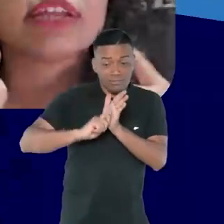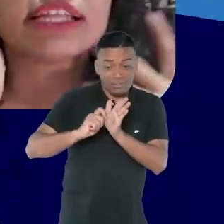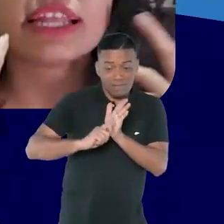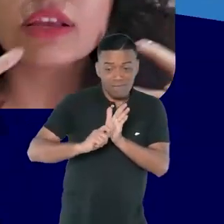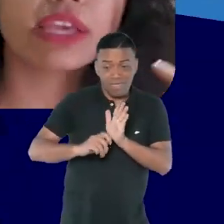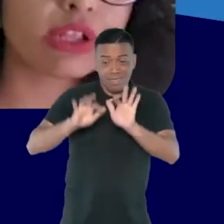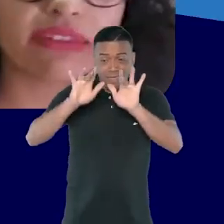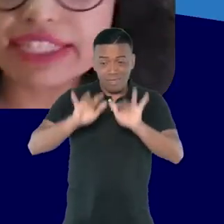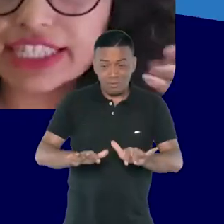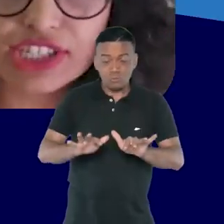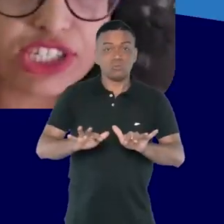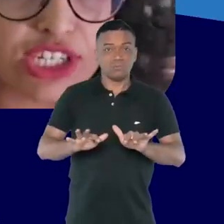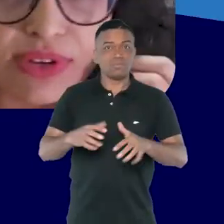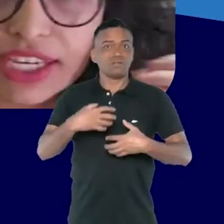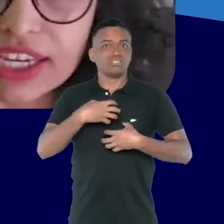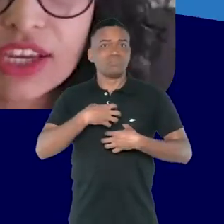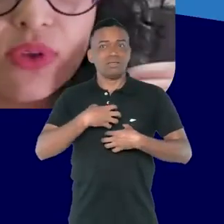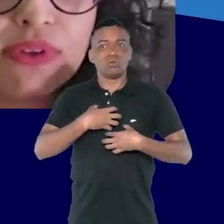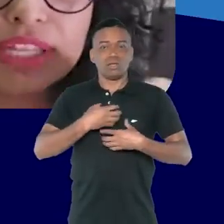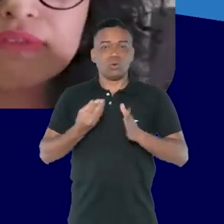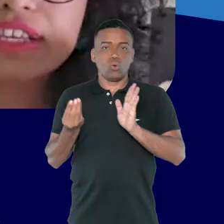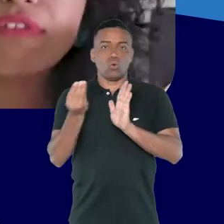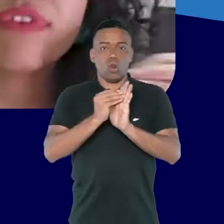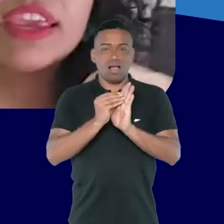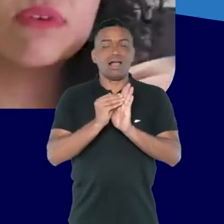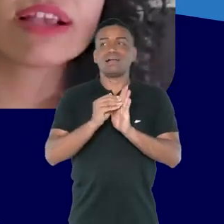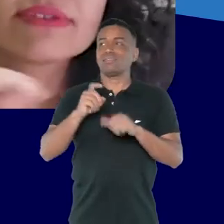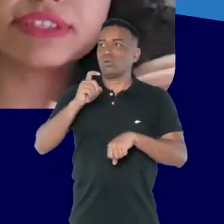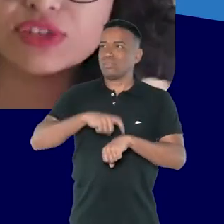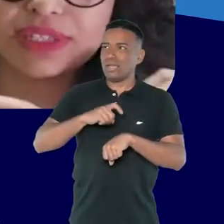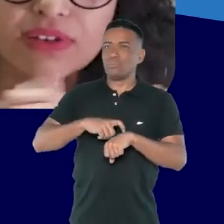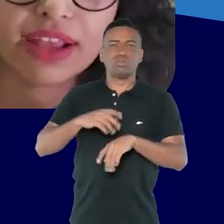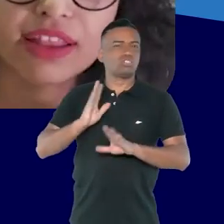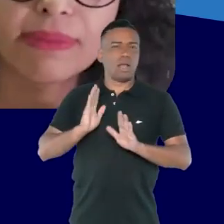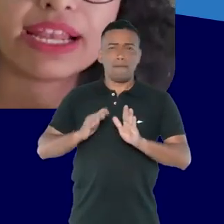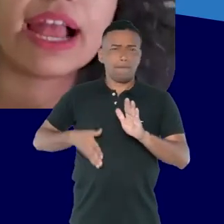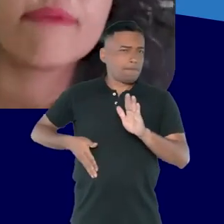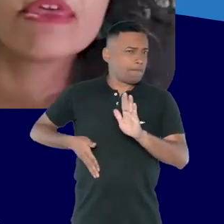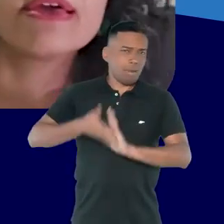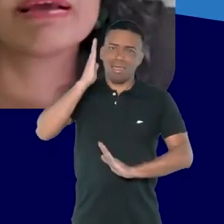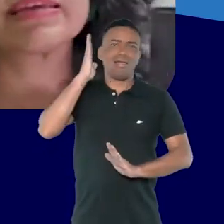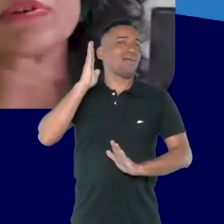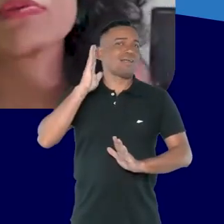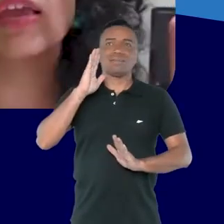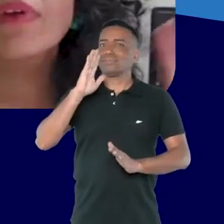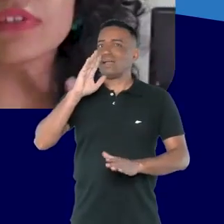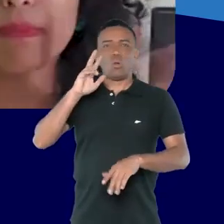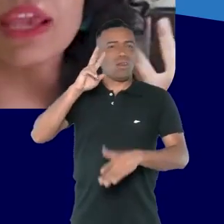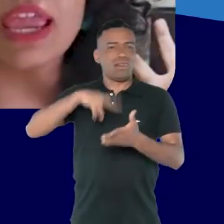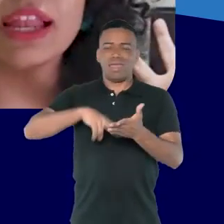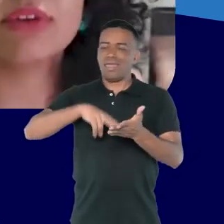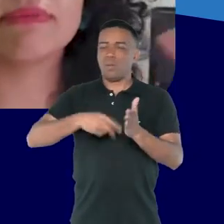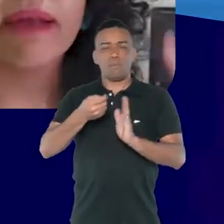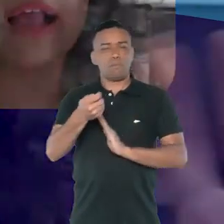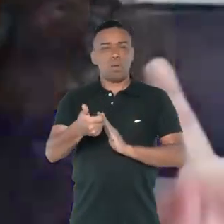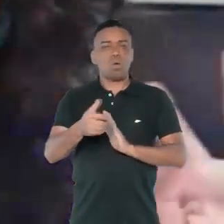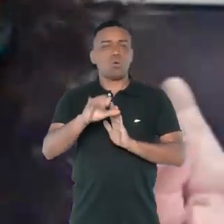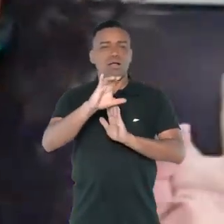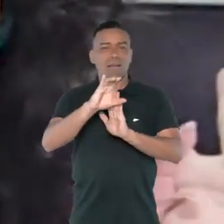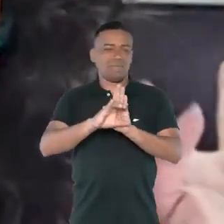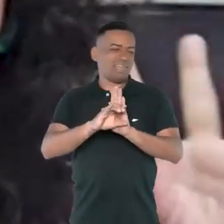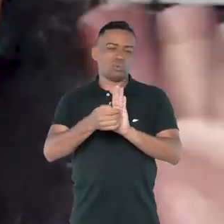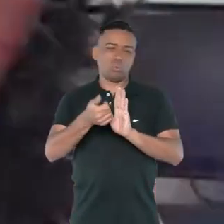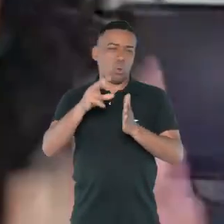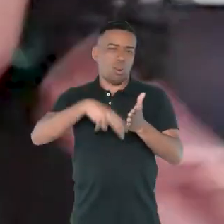me ajuda a entender o que eu estava sentindo ali quando eu estava escrevendo, quais são os sentimentos que eu quero trabalhar. Mas depois de um tempo que eu já peguei ali o embalo